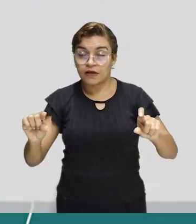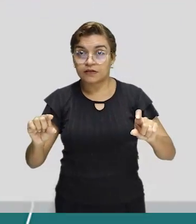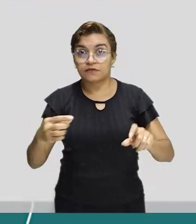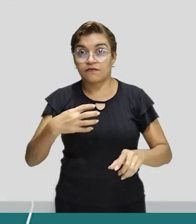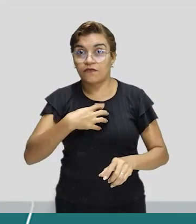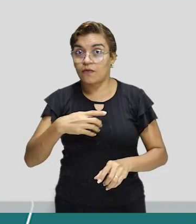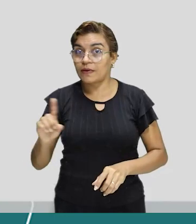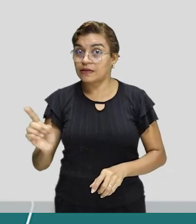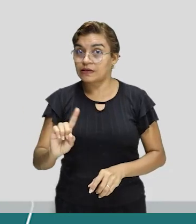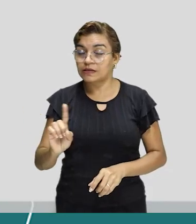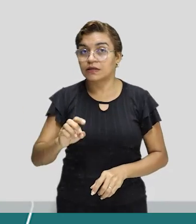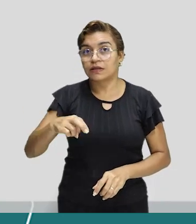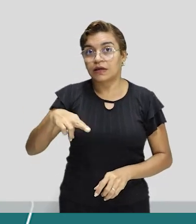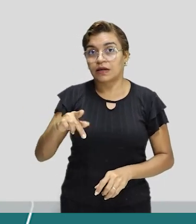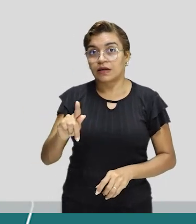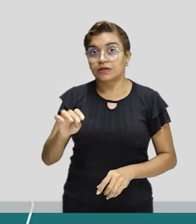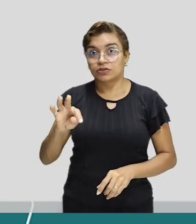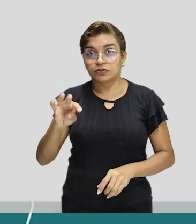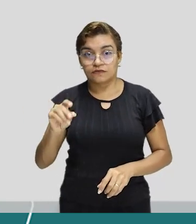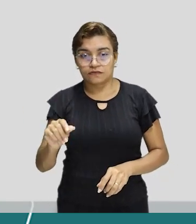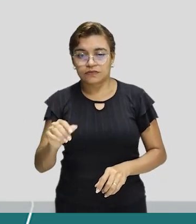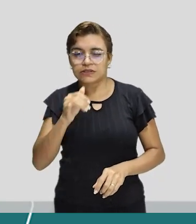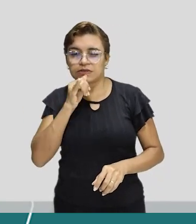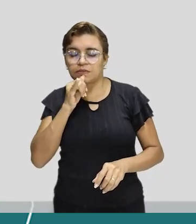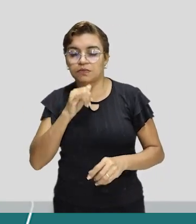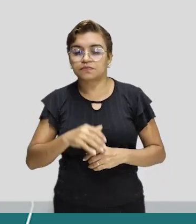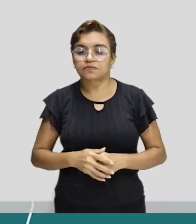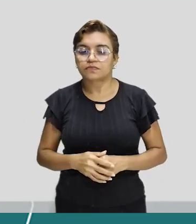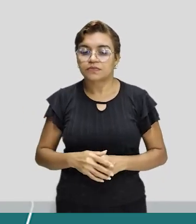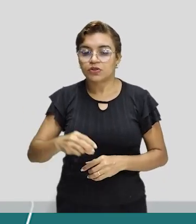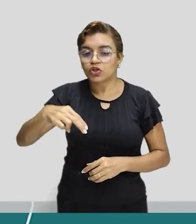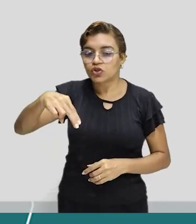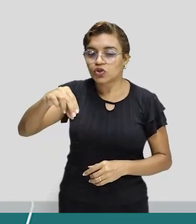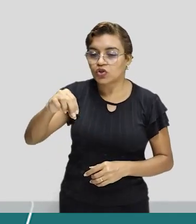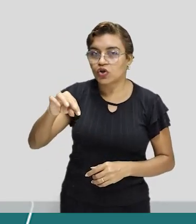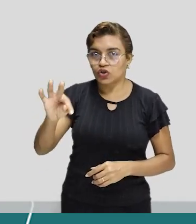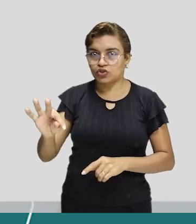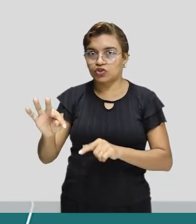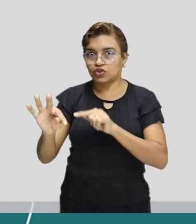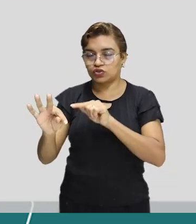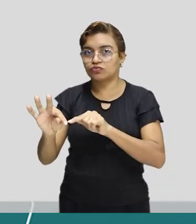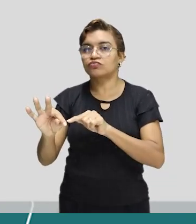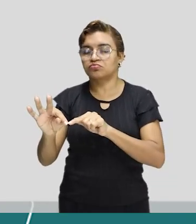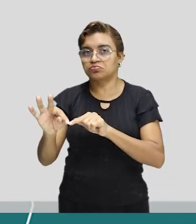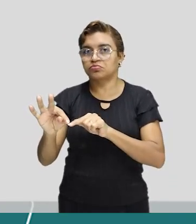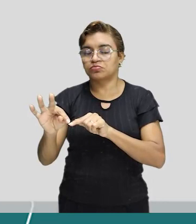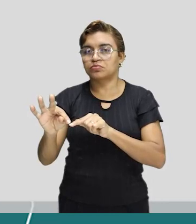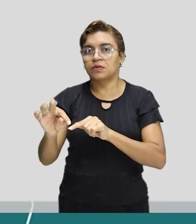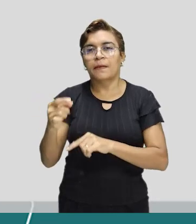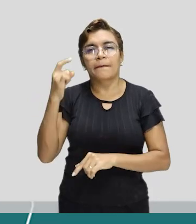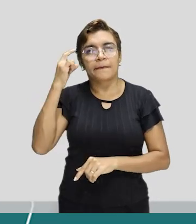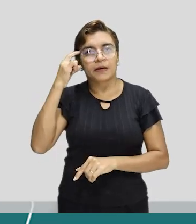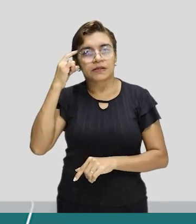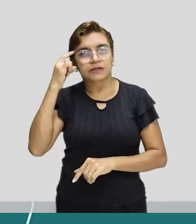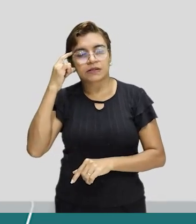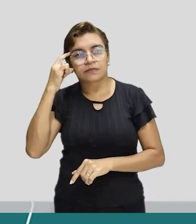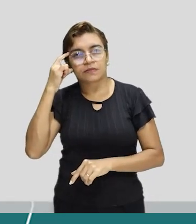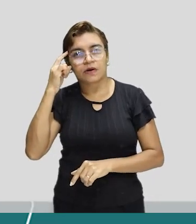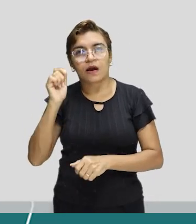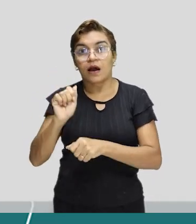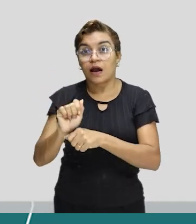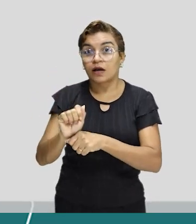Não existe frase negativa sem o não em inglês. Esse não em inglês é o not, quando nós pensamos em advérbio